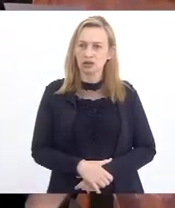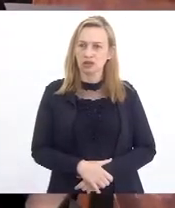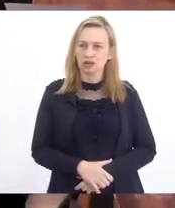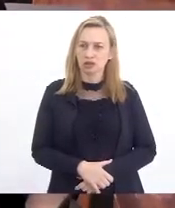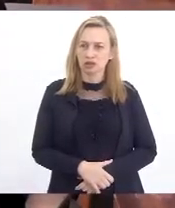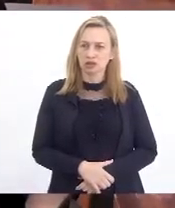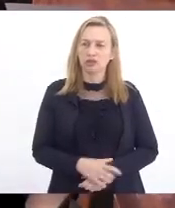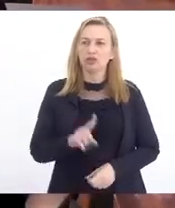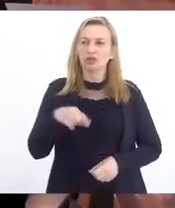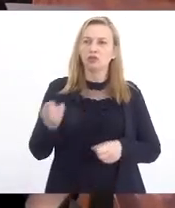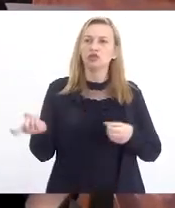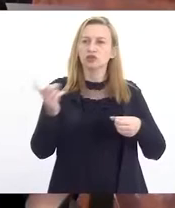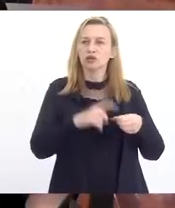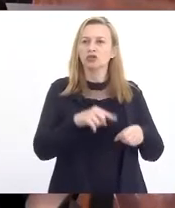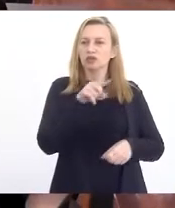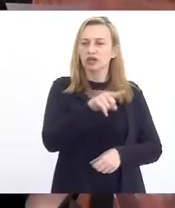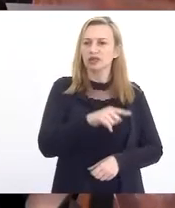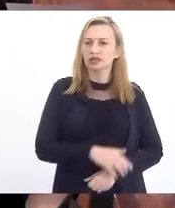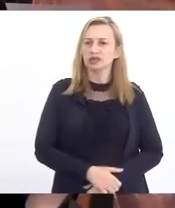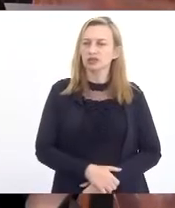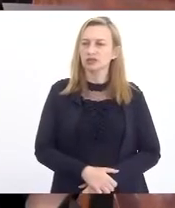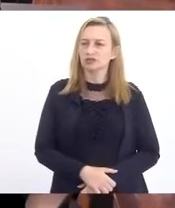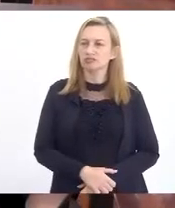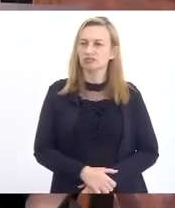Depois eu volto para essa.